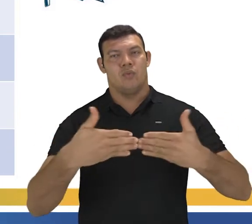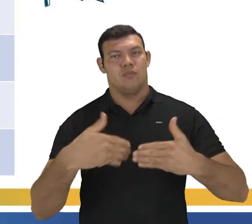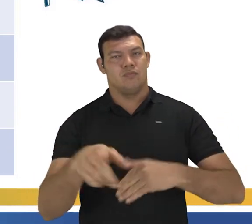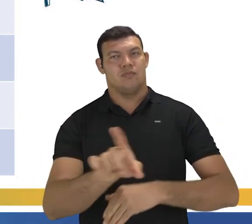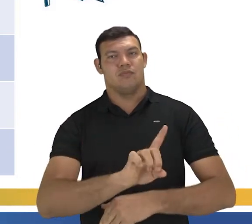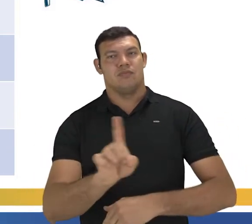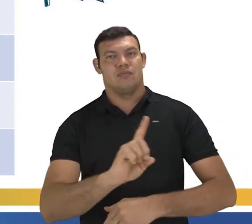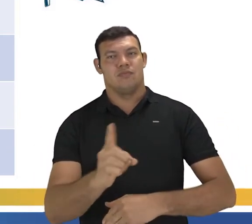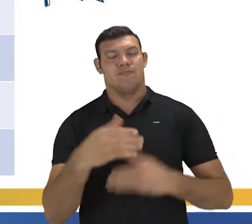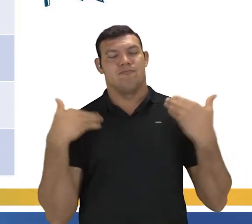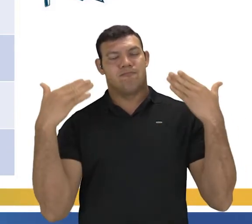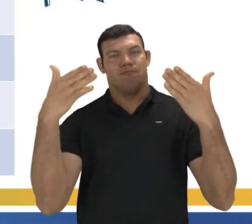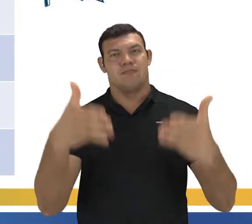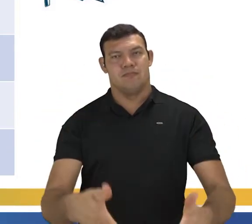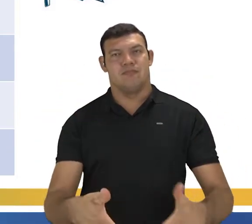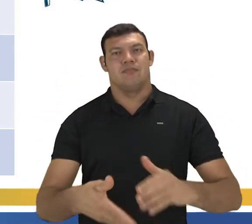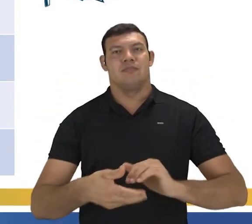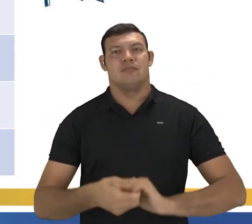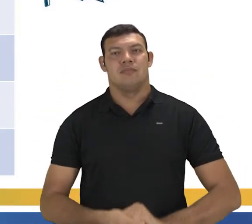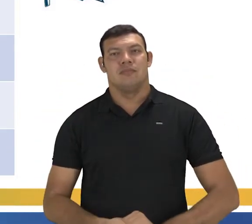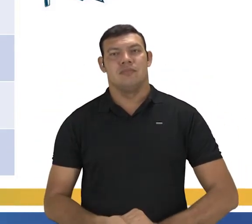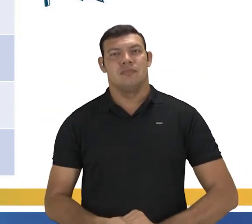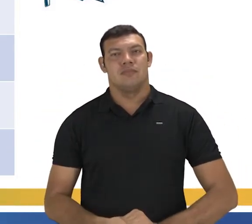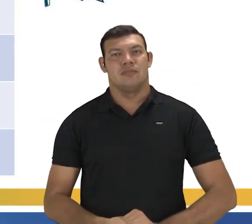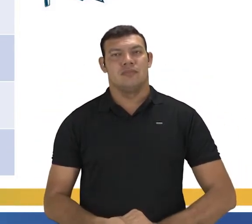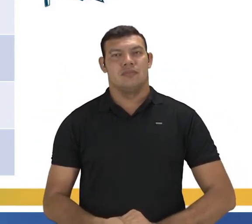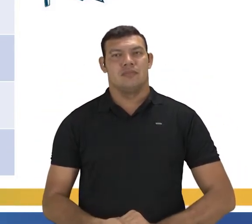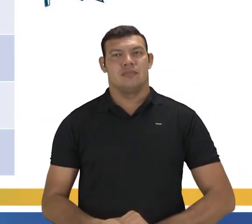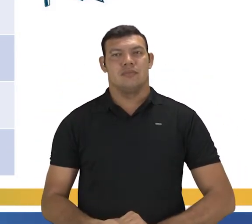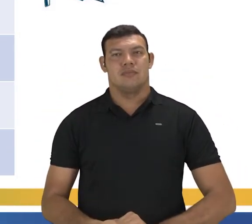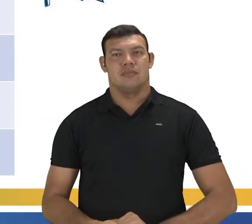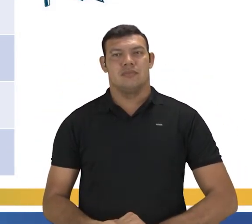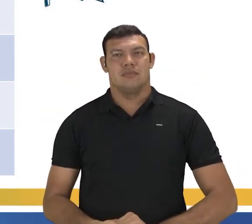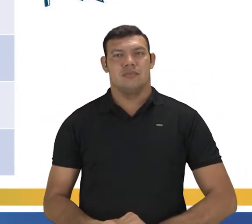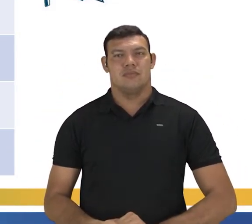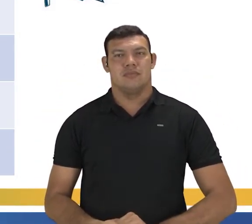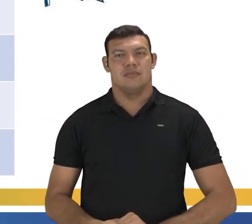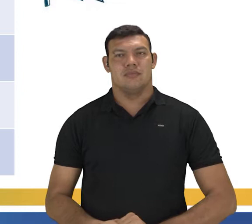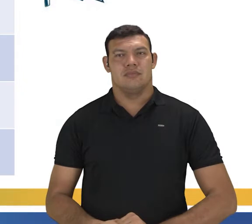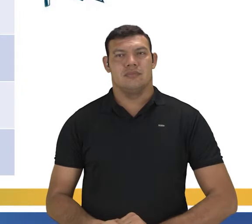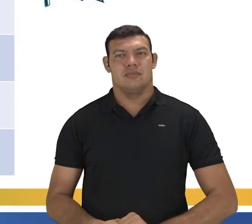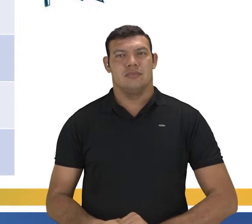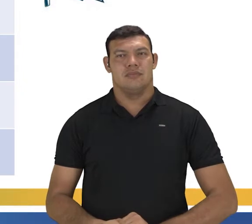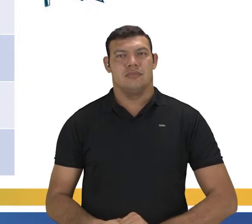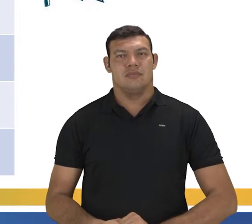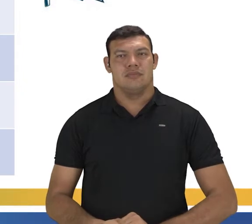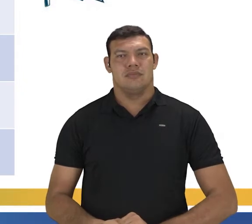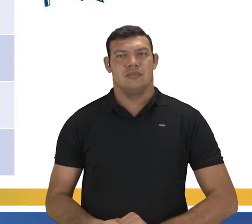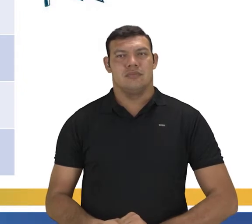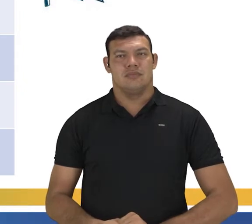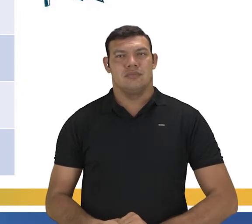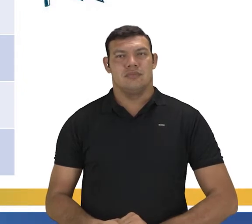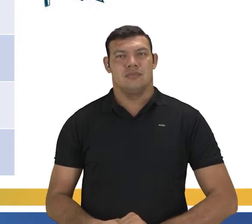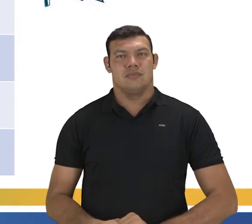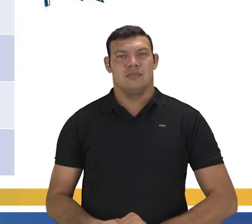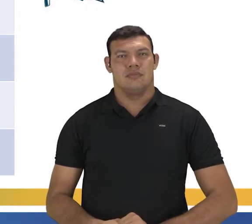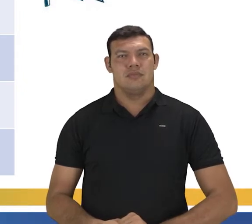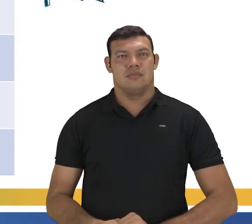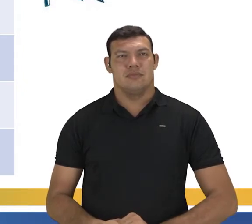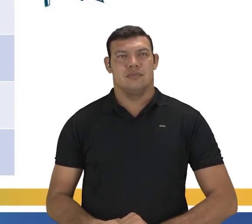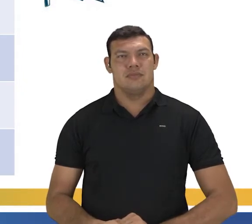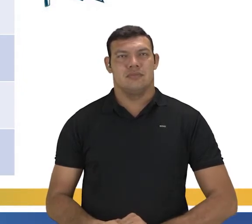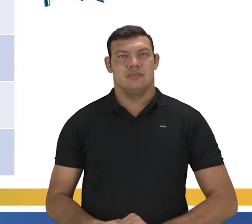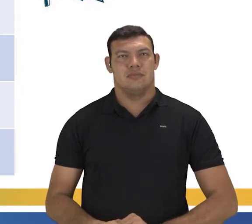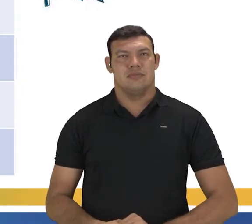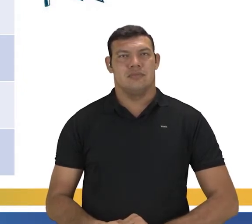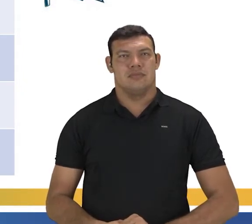head notes não tinha close fechado before and after antes de chegar